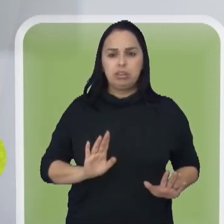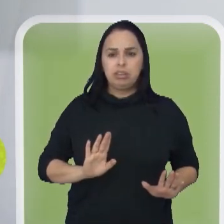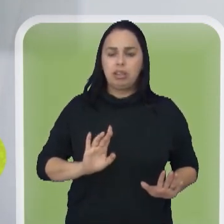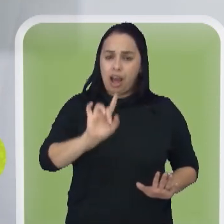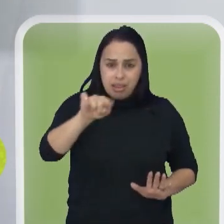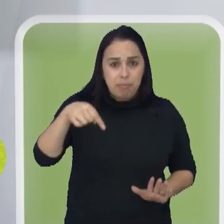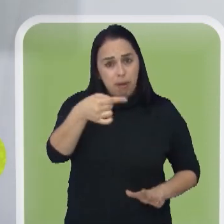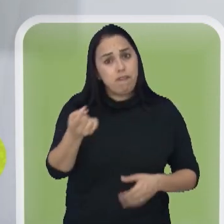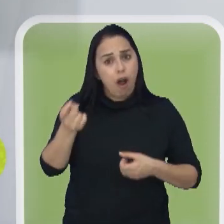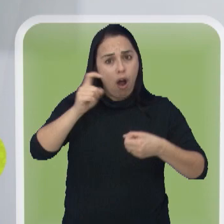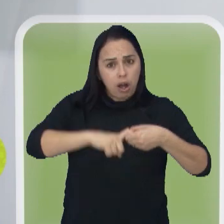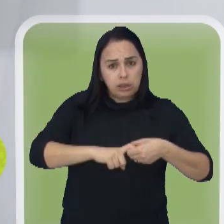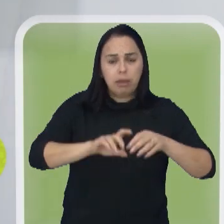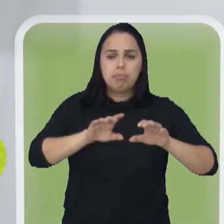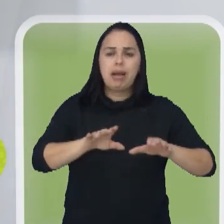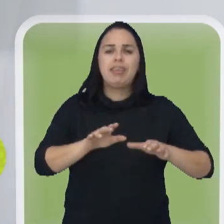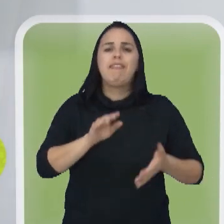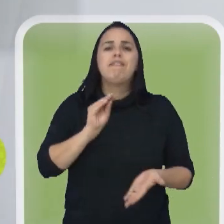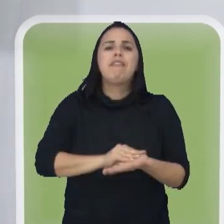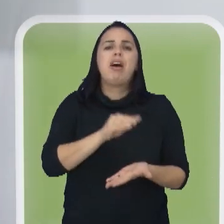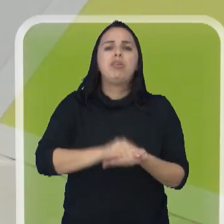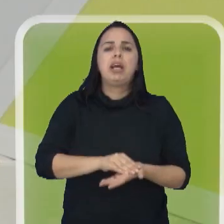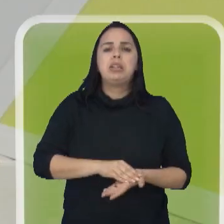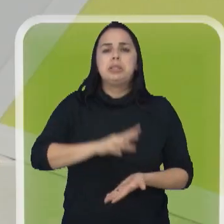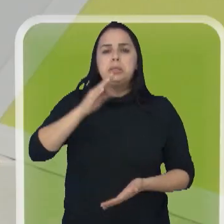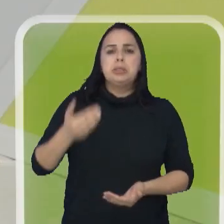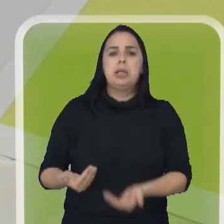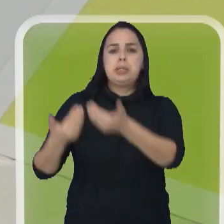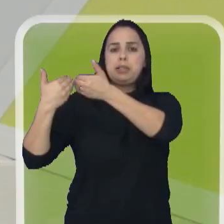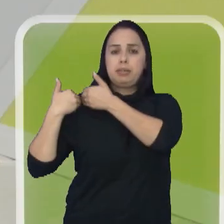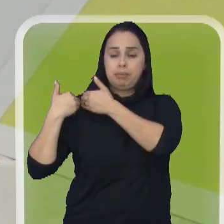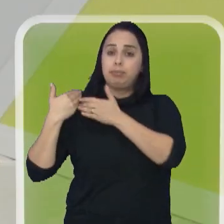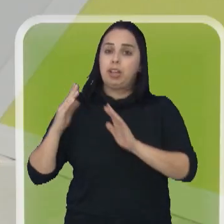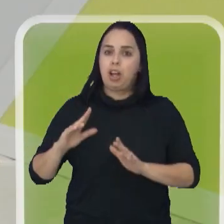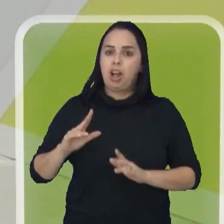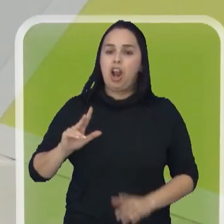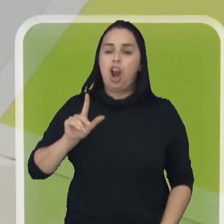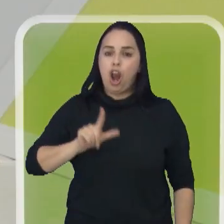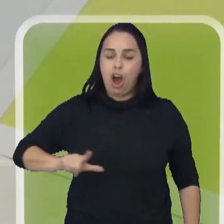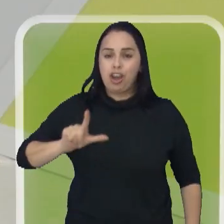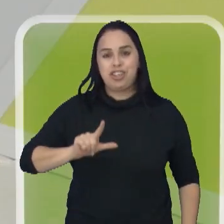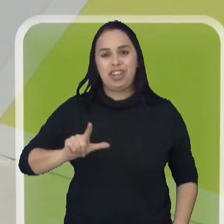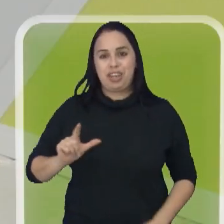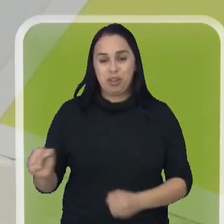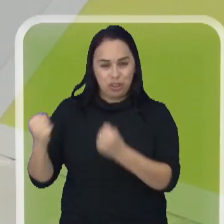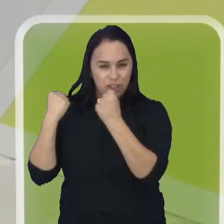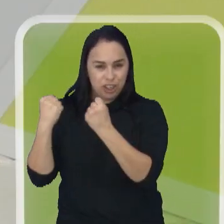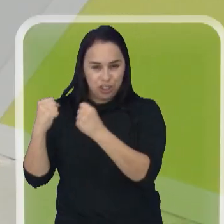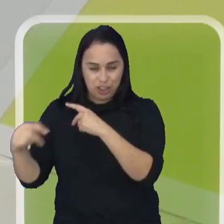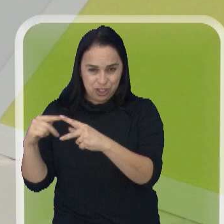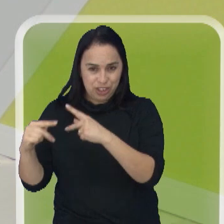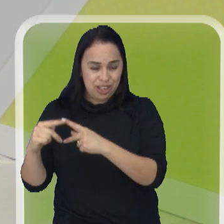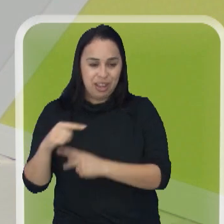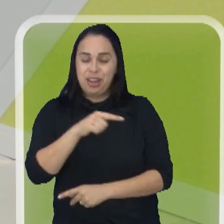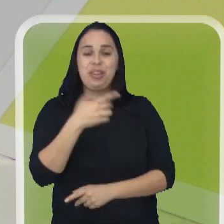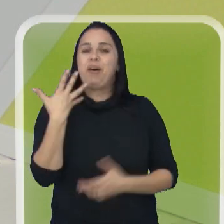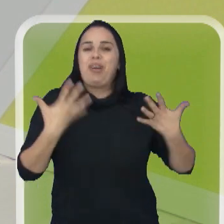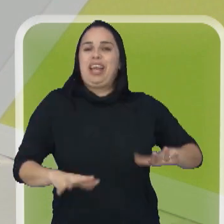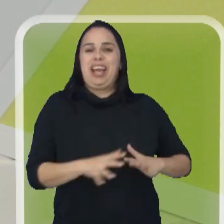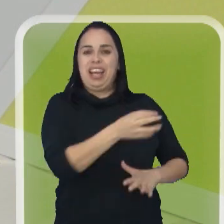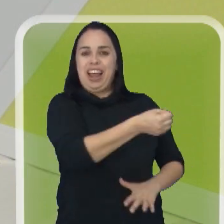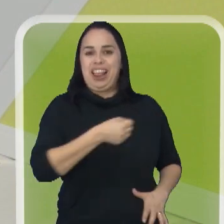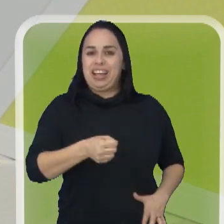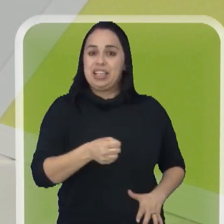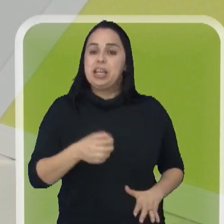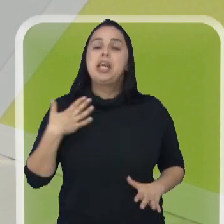enfim, mas falta pulso às vezes, né? É claro que tecnicamente o torcedor de São José não quer que o Wallace jogue, porque ele jogando, se a coisa já é